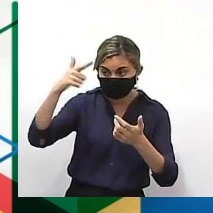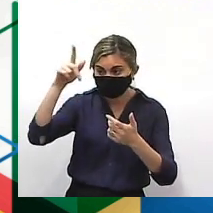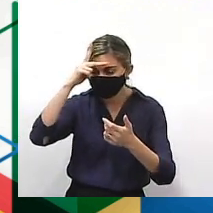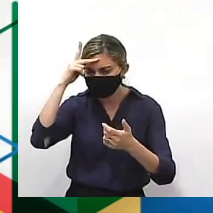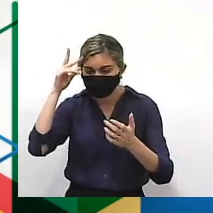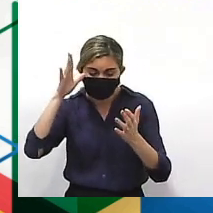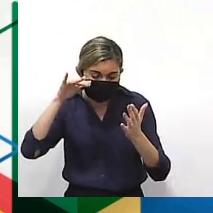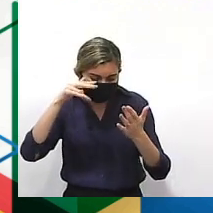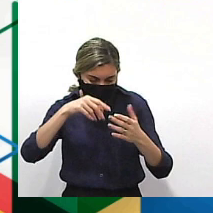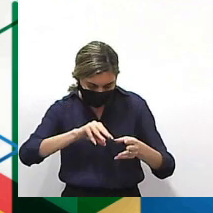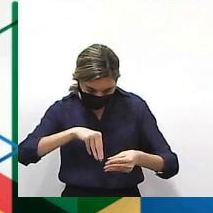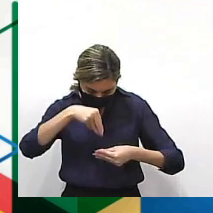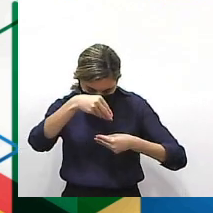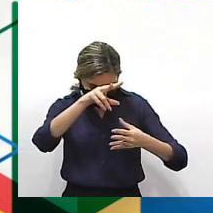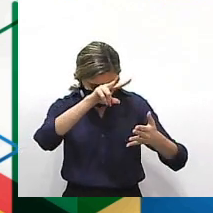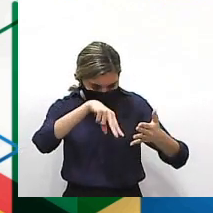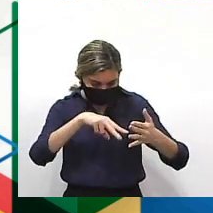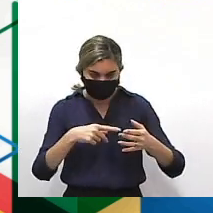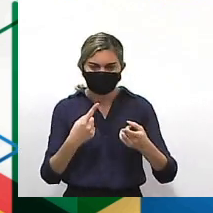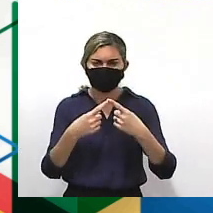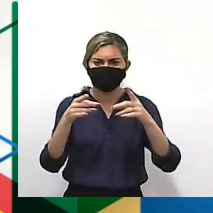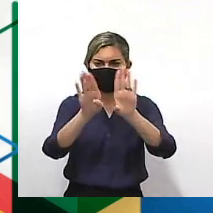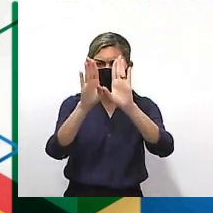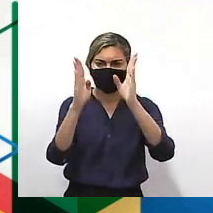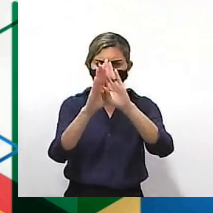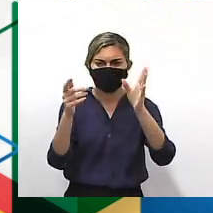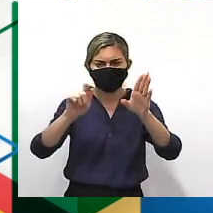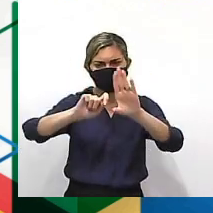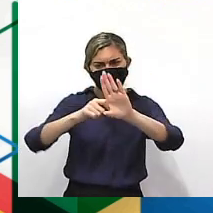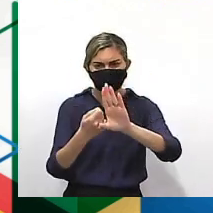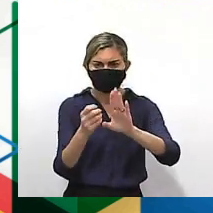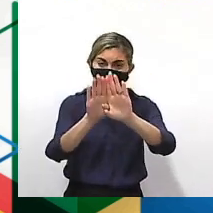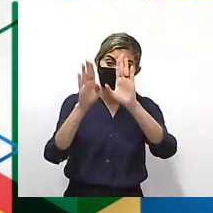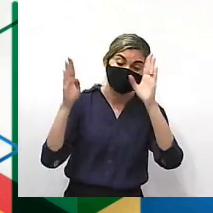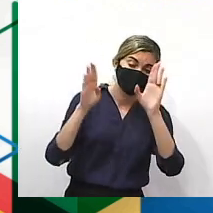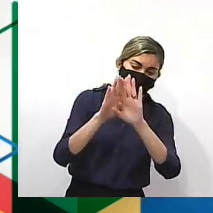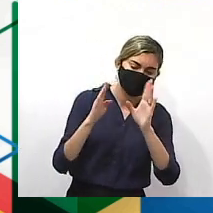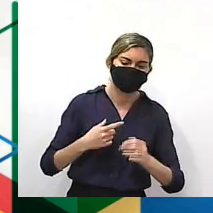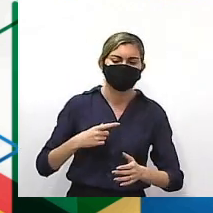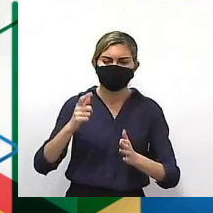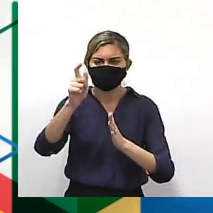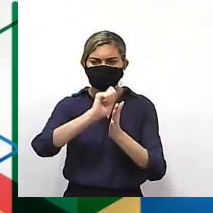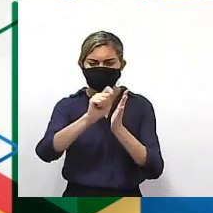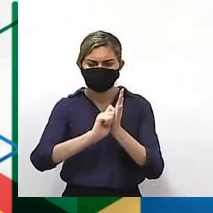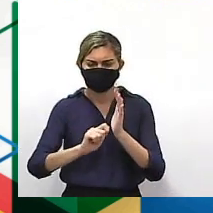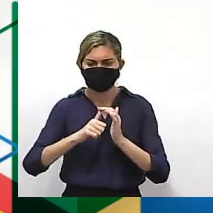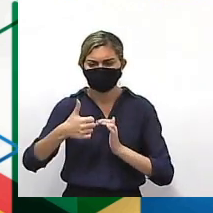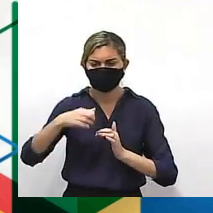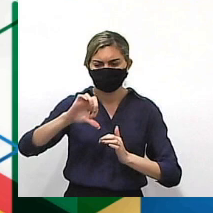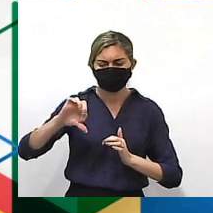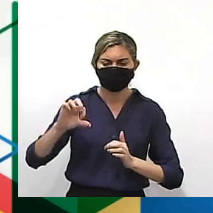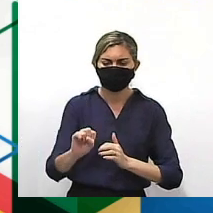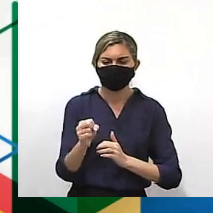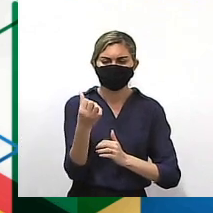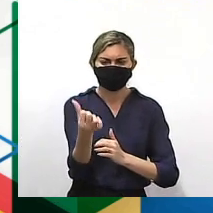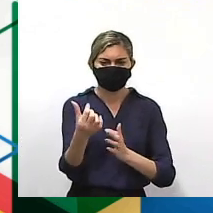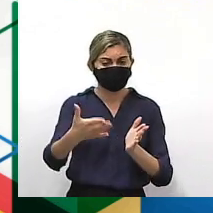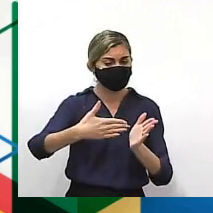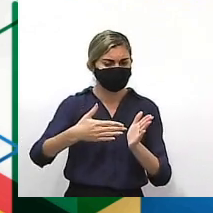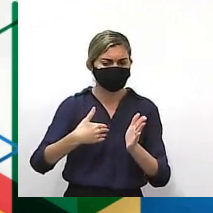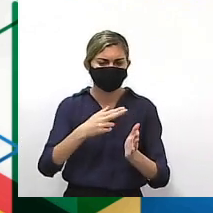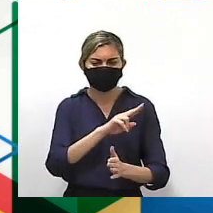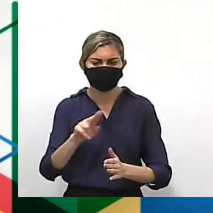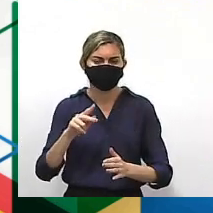alheia, abrir armários fechados. O Pitterberger escreve em 1986 um livro